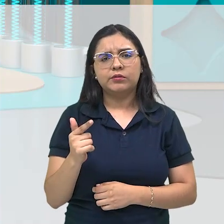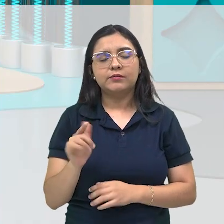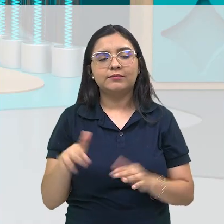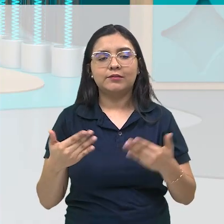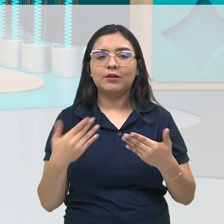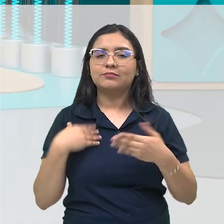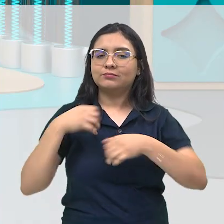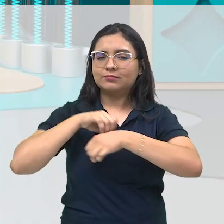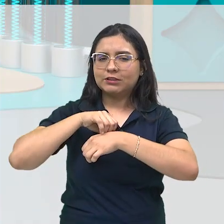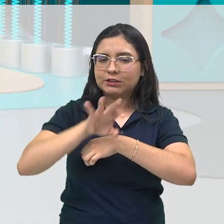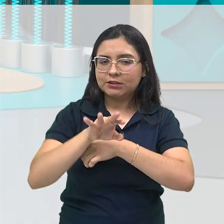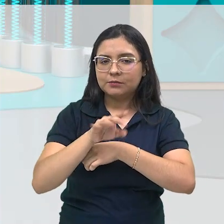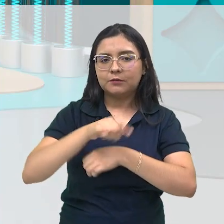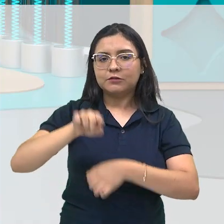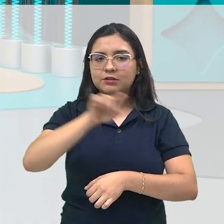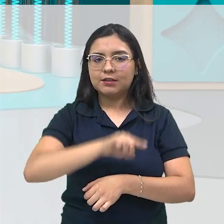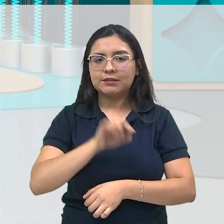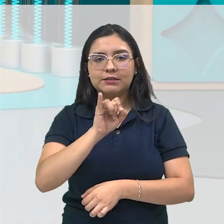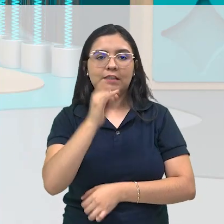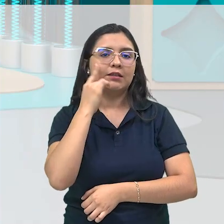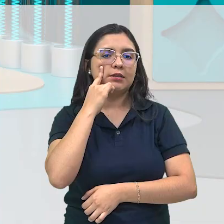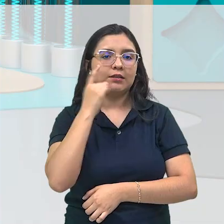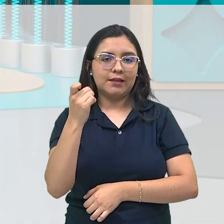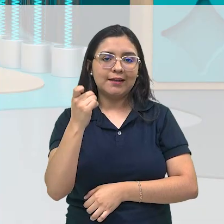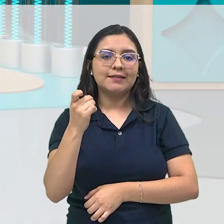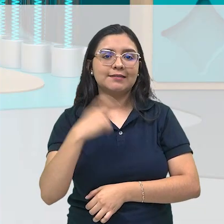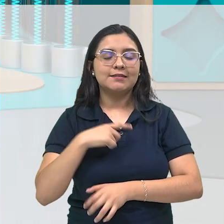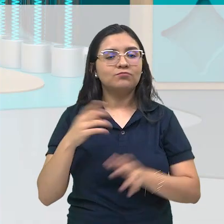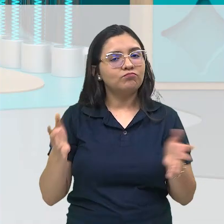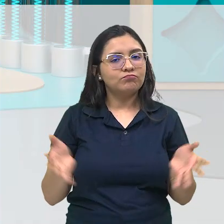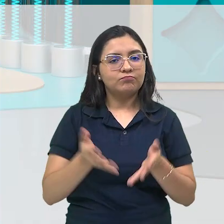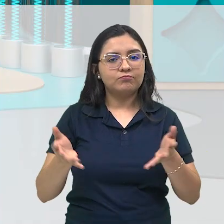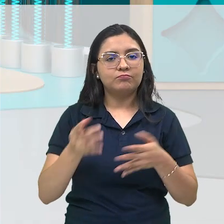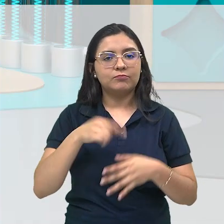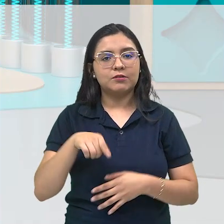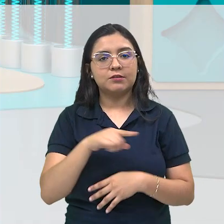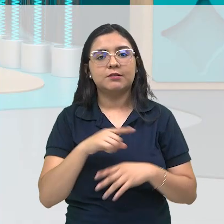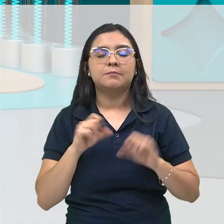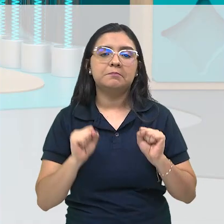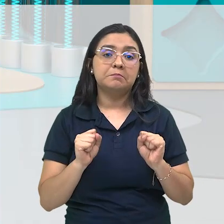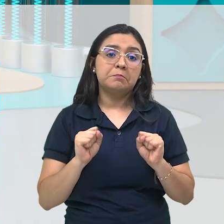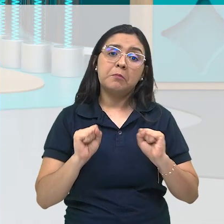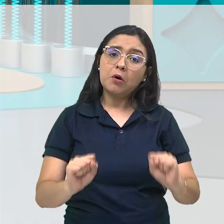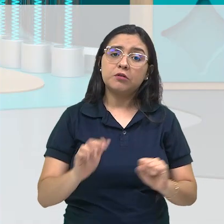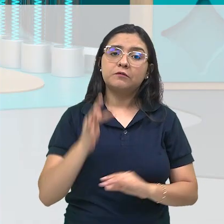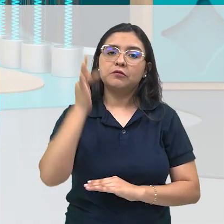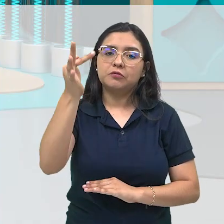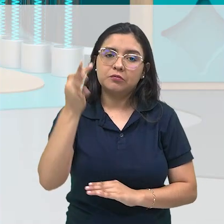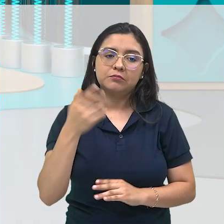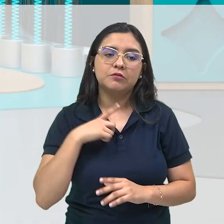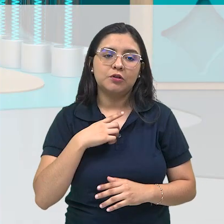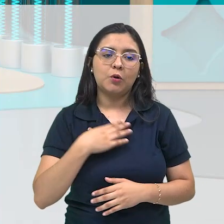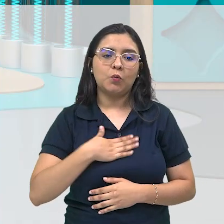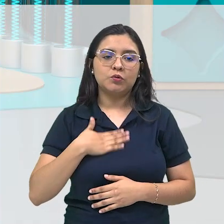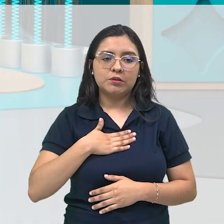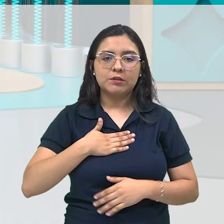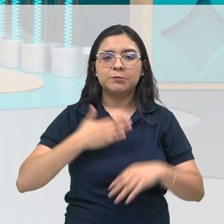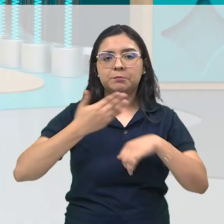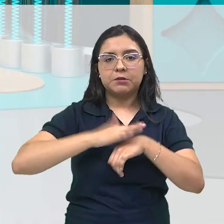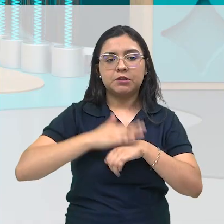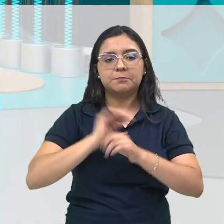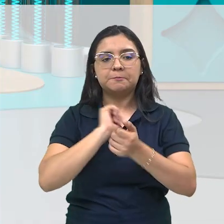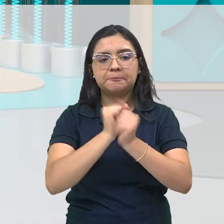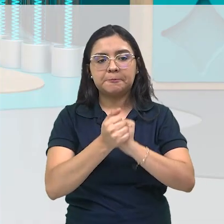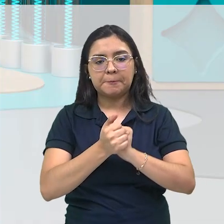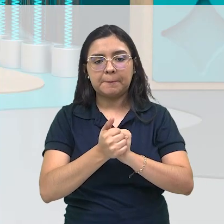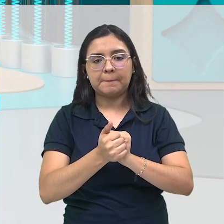deixo aqui para vocês essa fagulha, né? Essa centelha para que vocês, de repente, despertem o gosto pela prática.